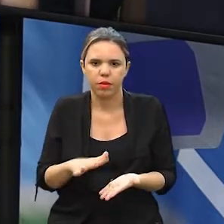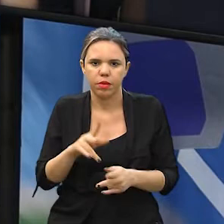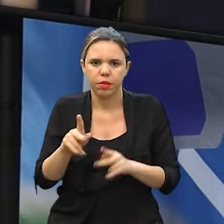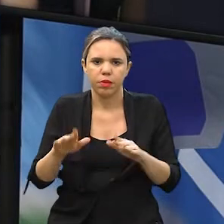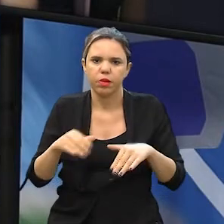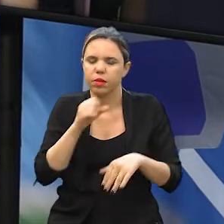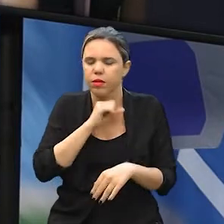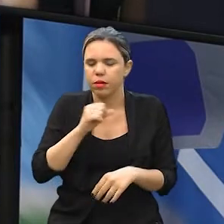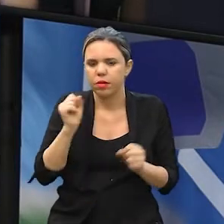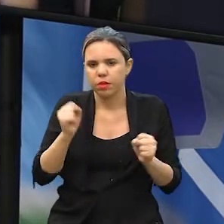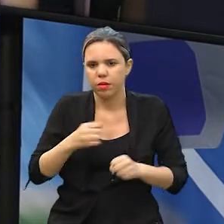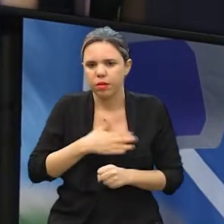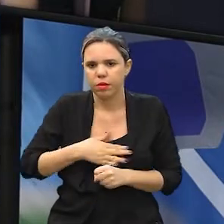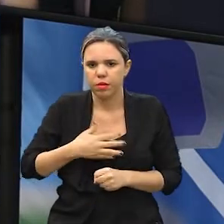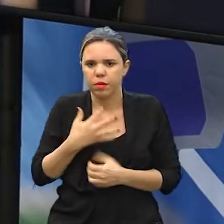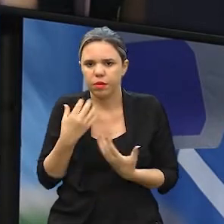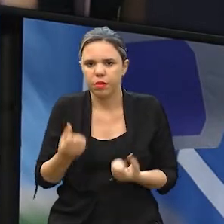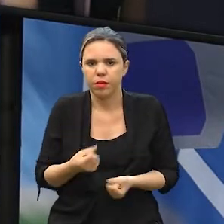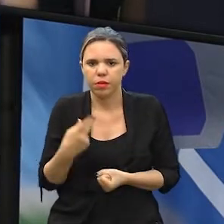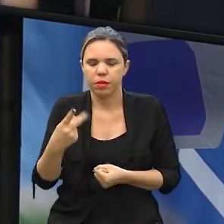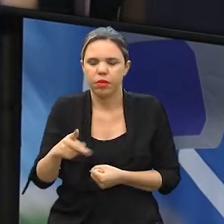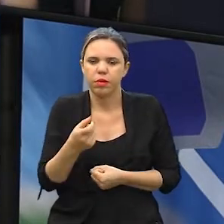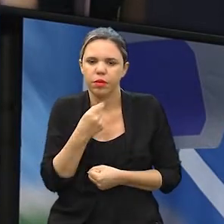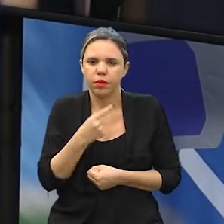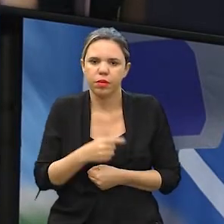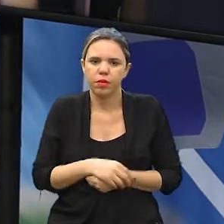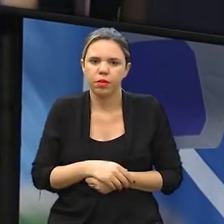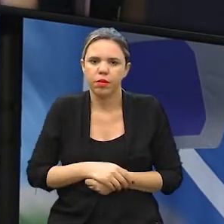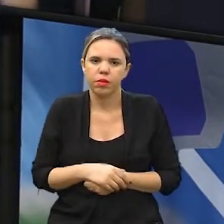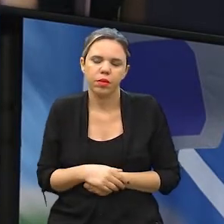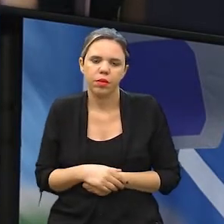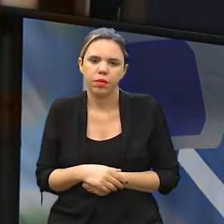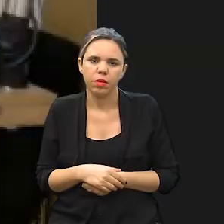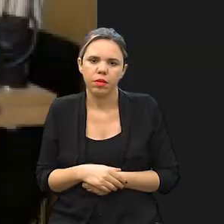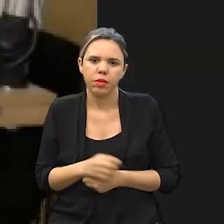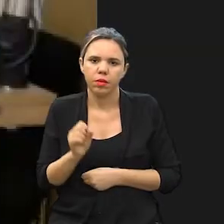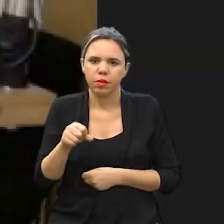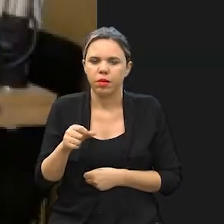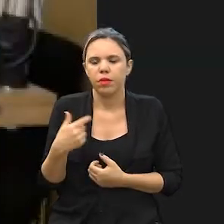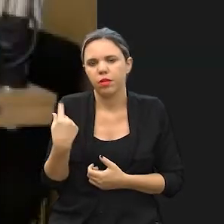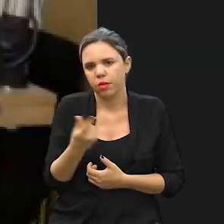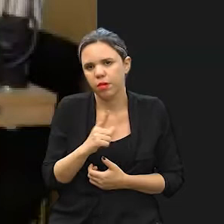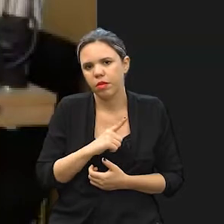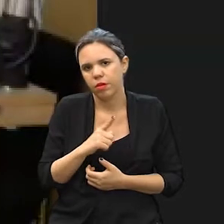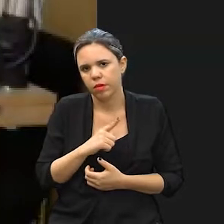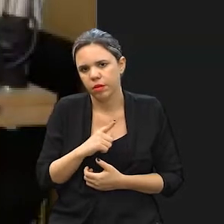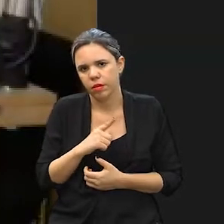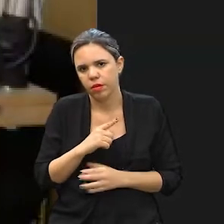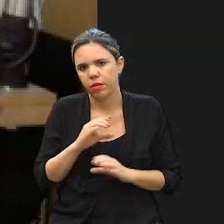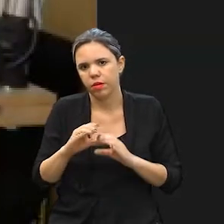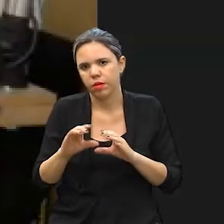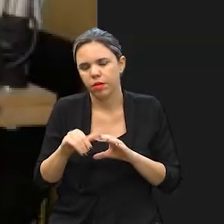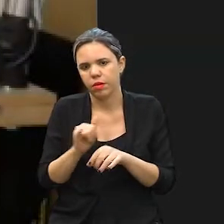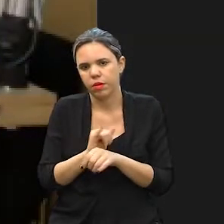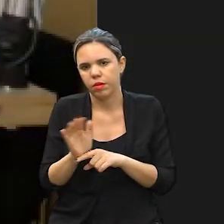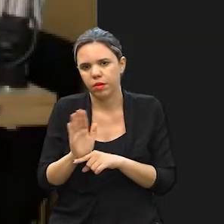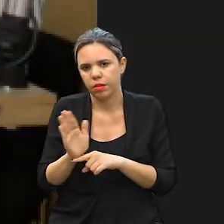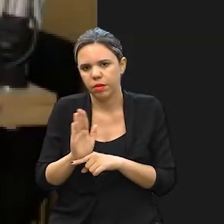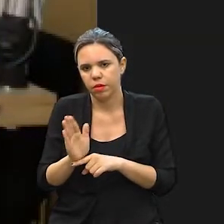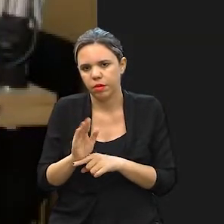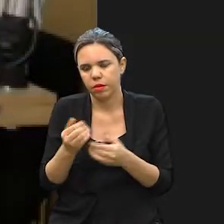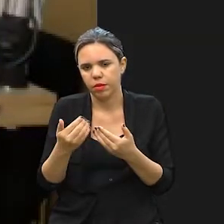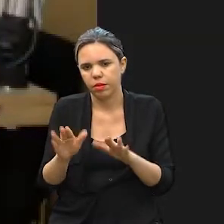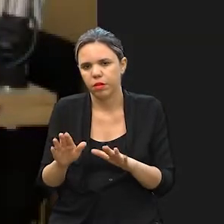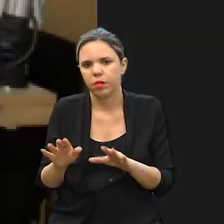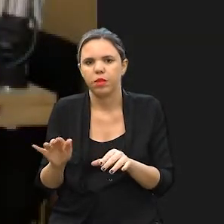até o idoso possa se reconhecer nas suas piadas. Sim, a gente, tanto no canal, né, nos vídeos que a gente